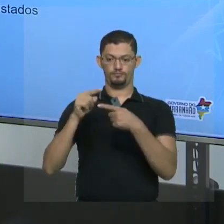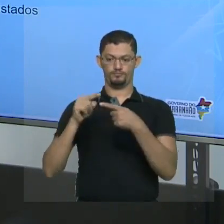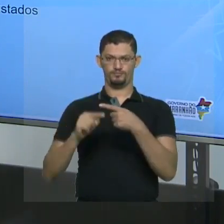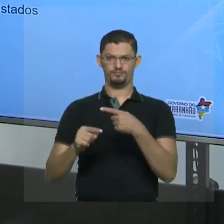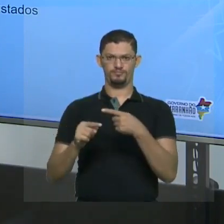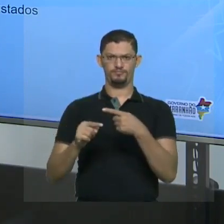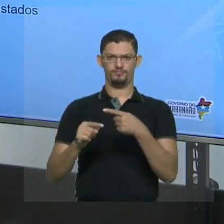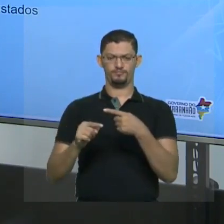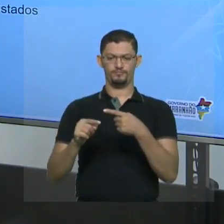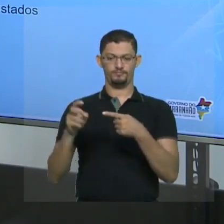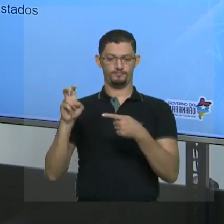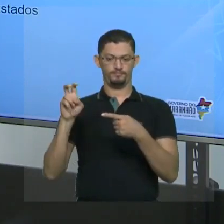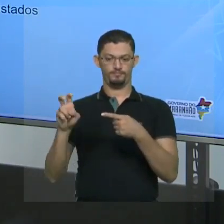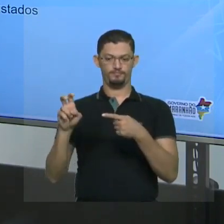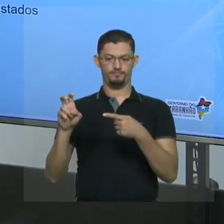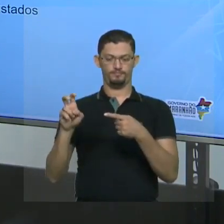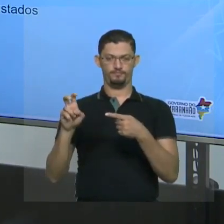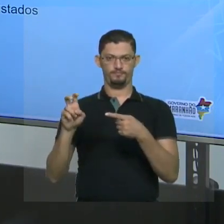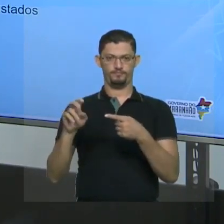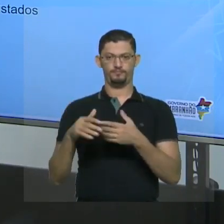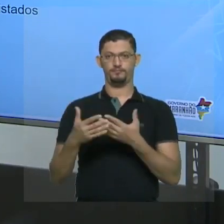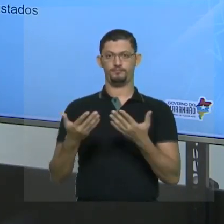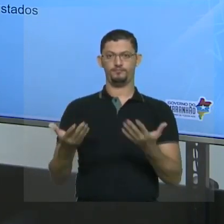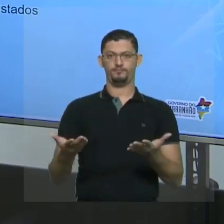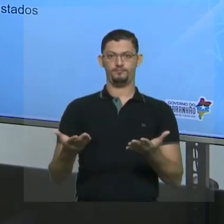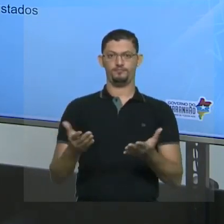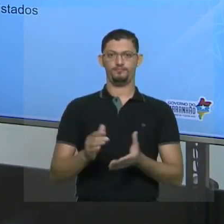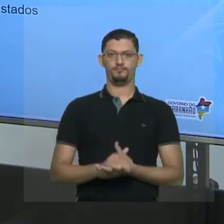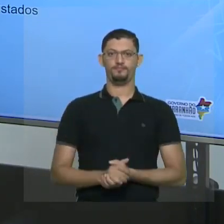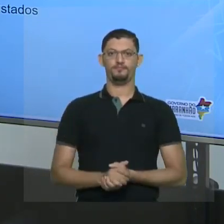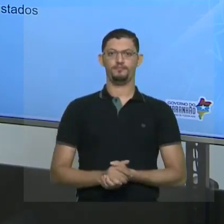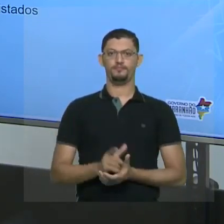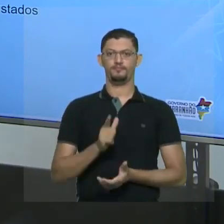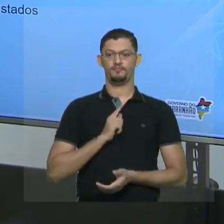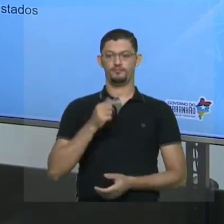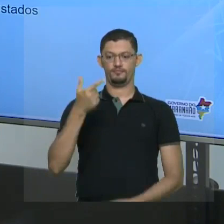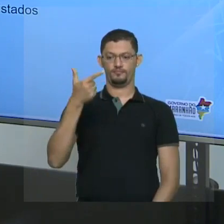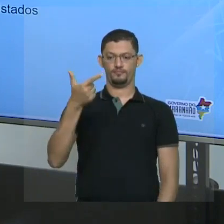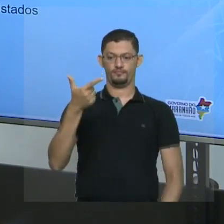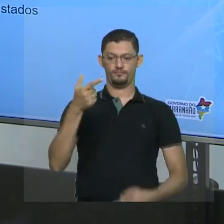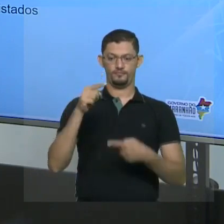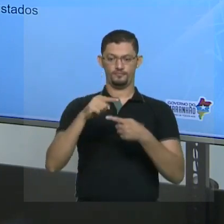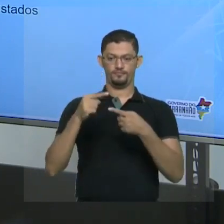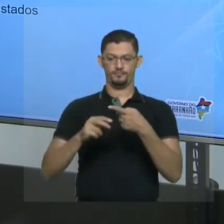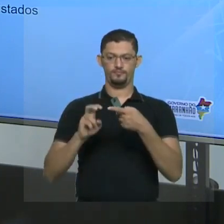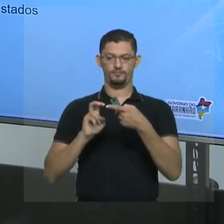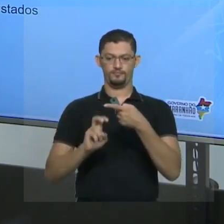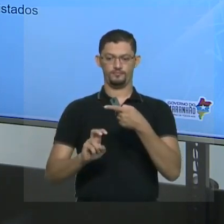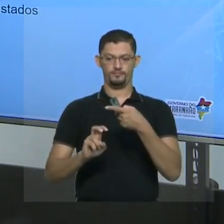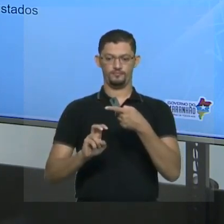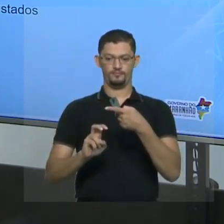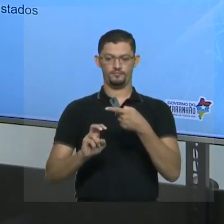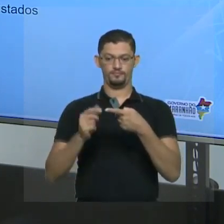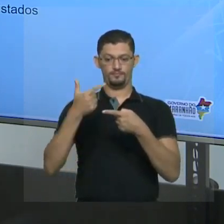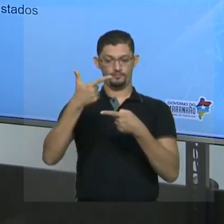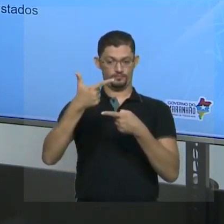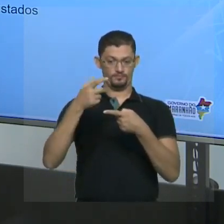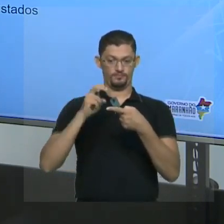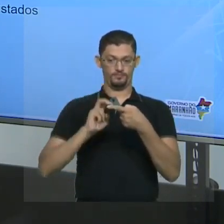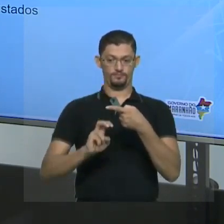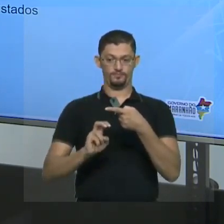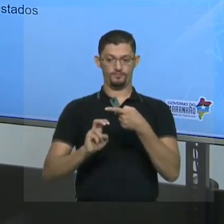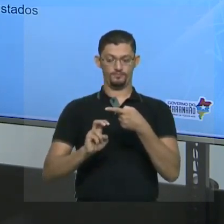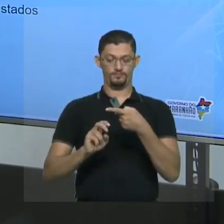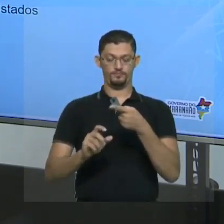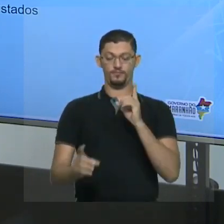total de entrevistados, que é 5. Logo, eu vou ter 2 dividido por 5. Dividindo 2 por 5,